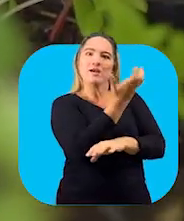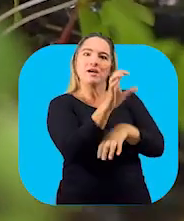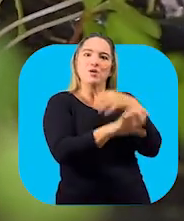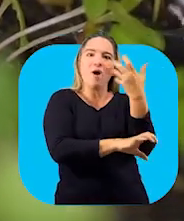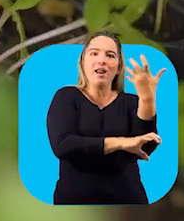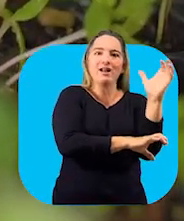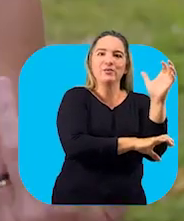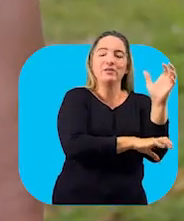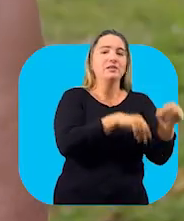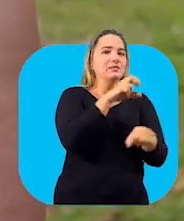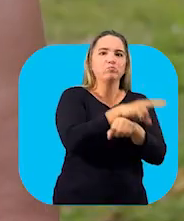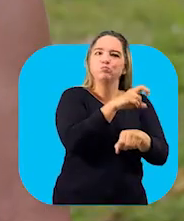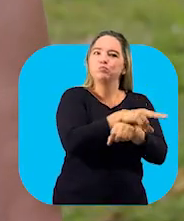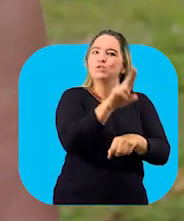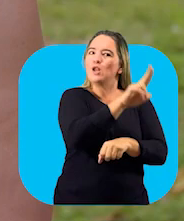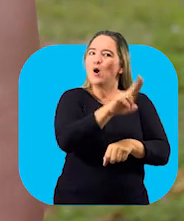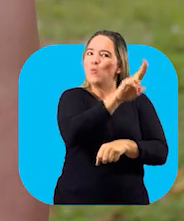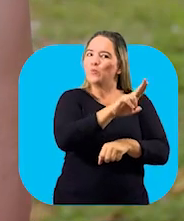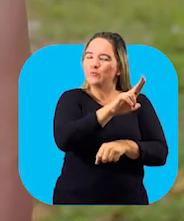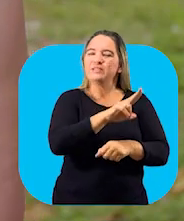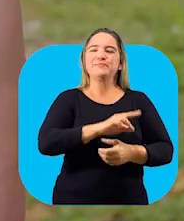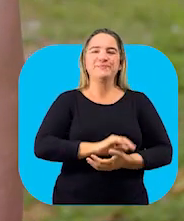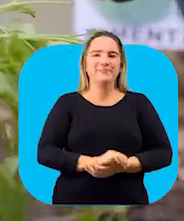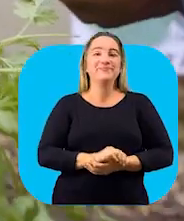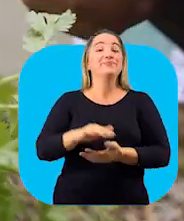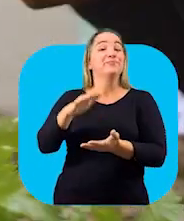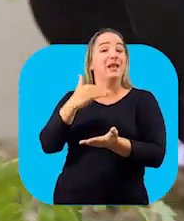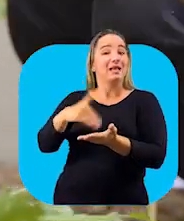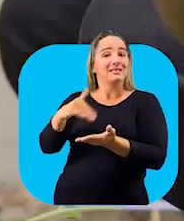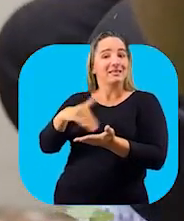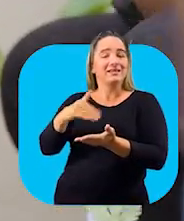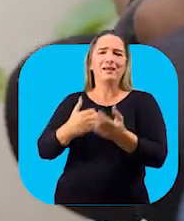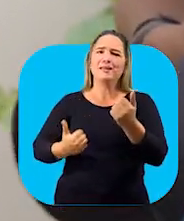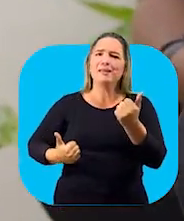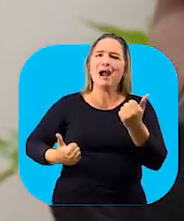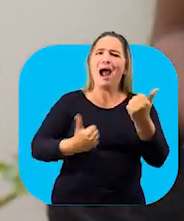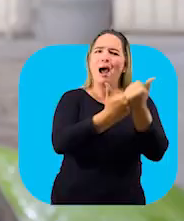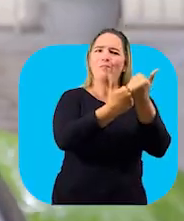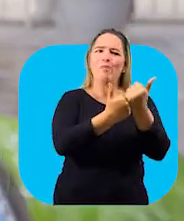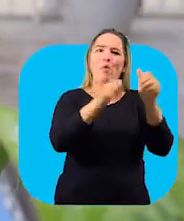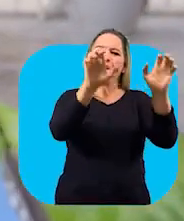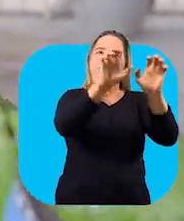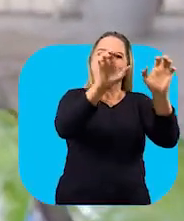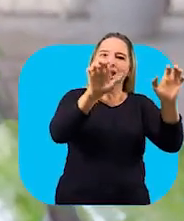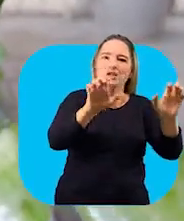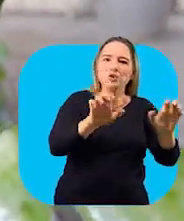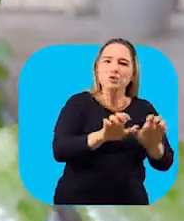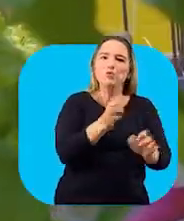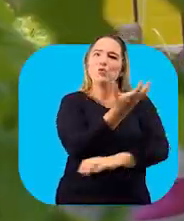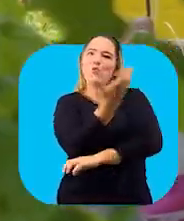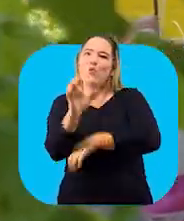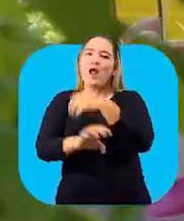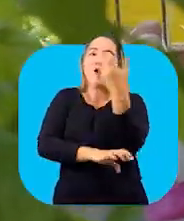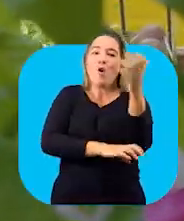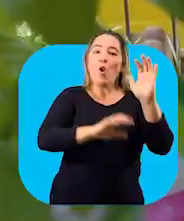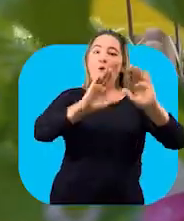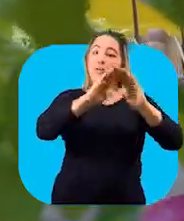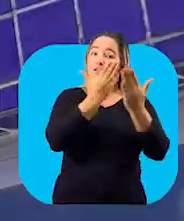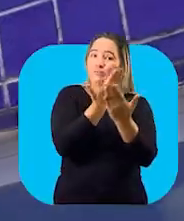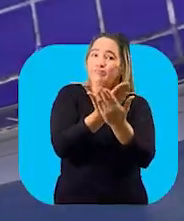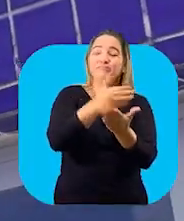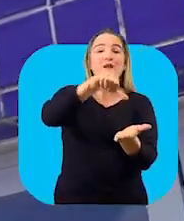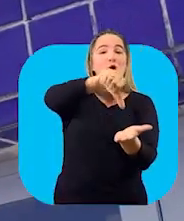se usa agrotóxicos e tudo se aproveita no espaço. A Secretaria apoia a implantação de estruturas agroecológicas em